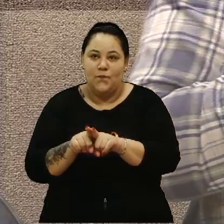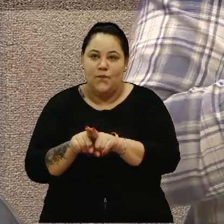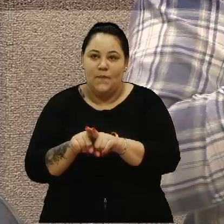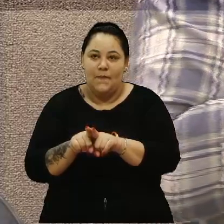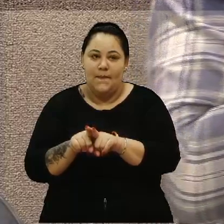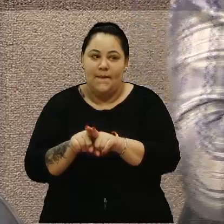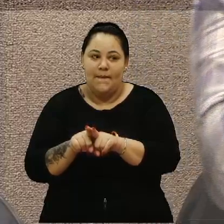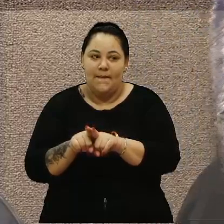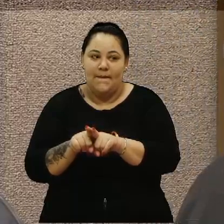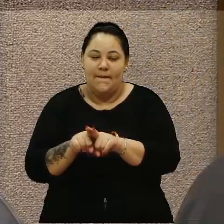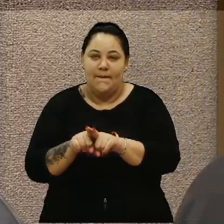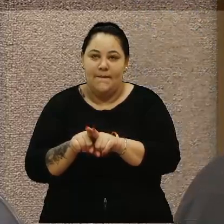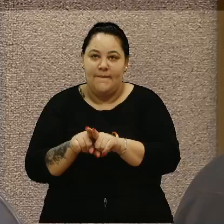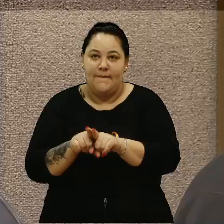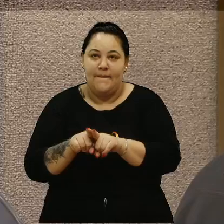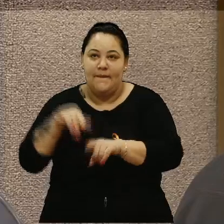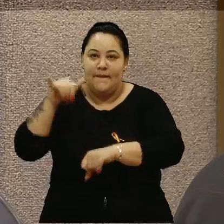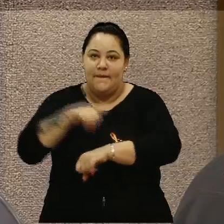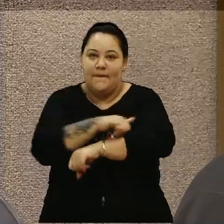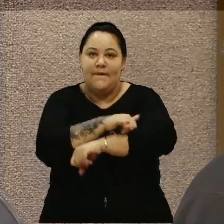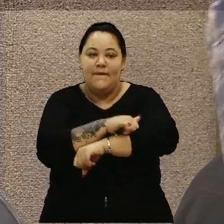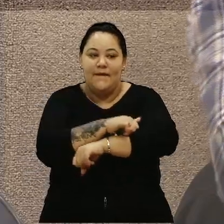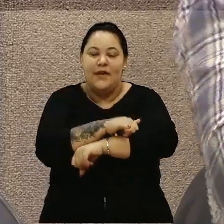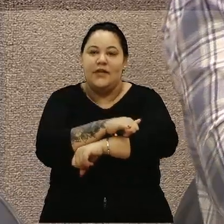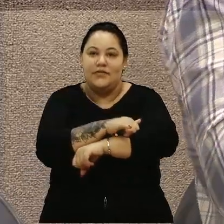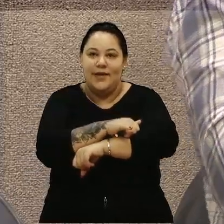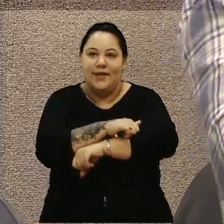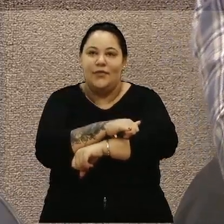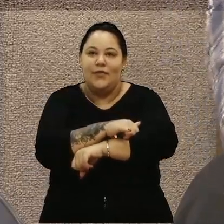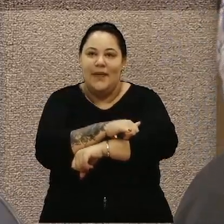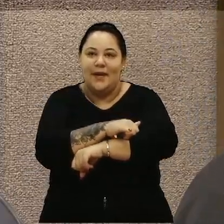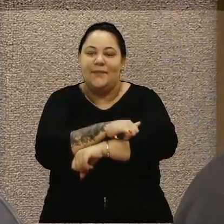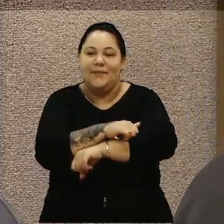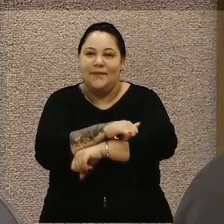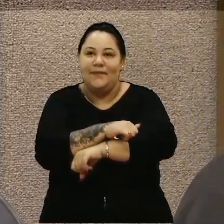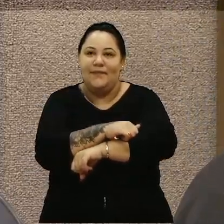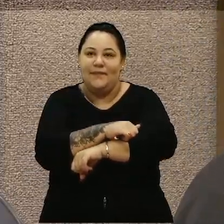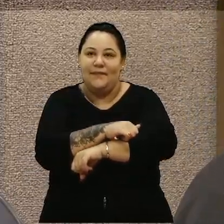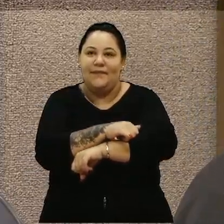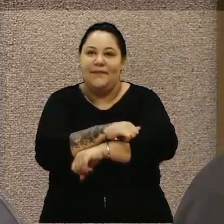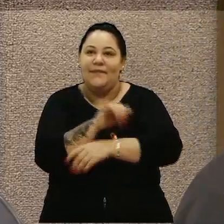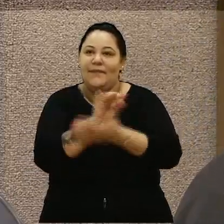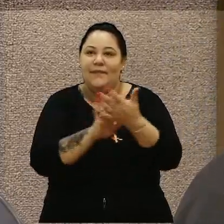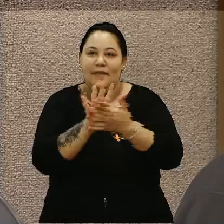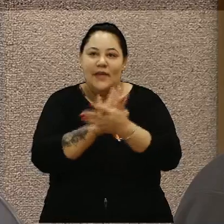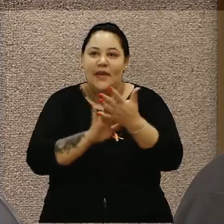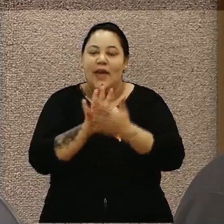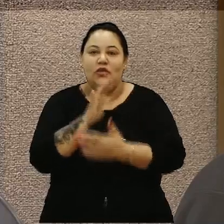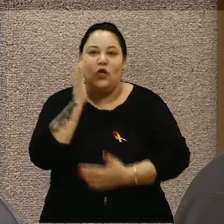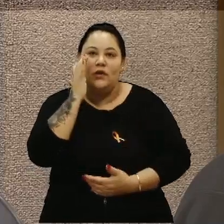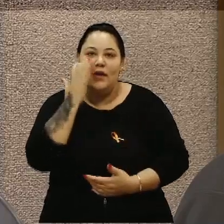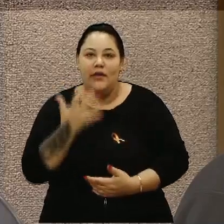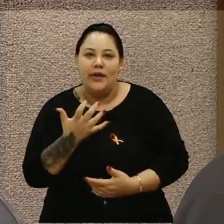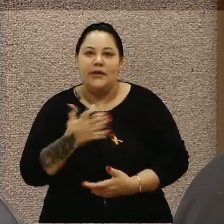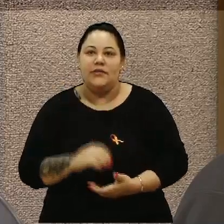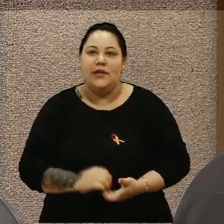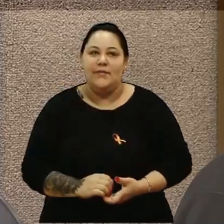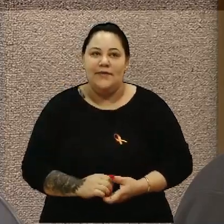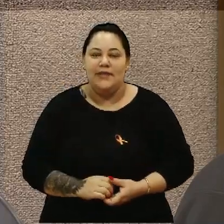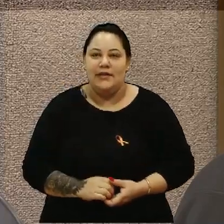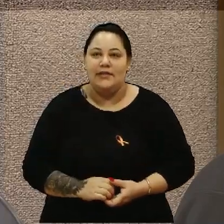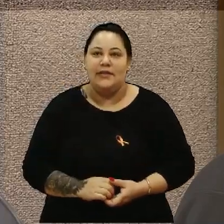pilotos ainda referem ao aeroporto Campo dos Bugres, né? Que era um nome mais bonito, original, nada contra o seu Hugo, né? Que, um